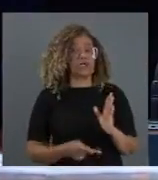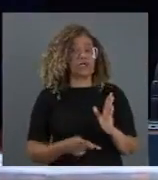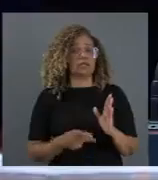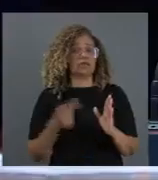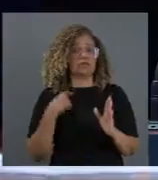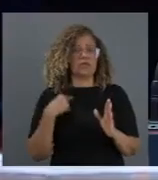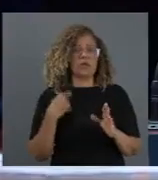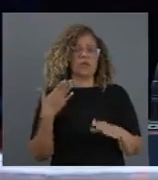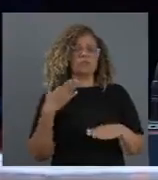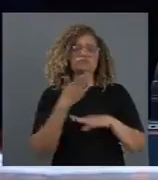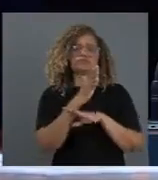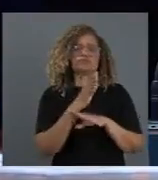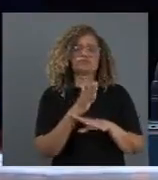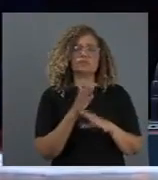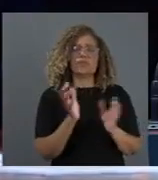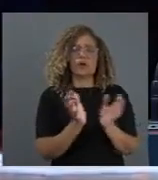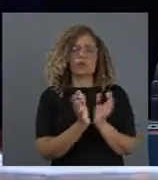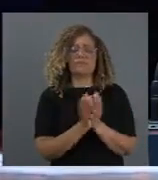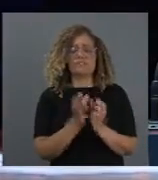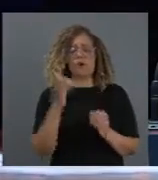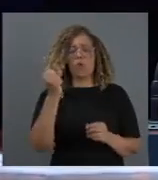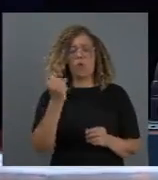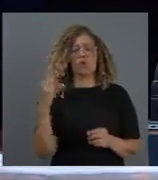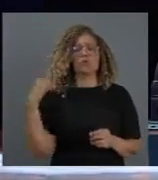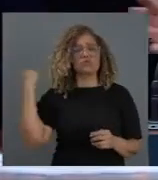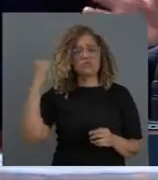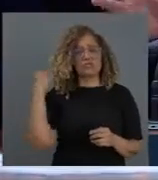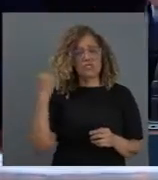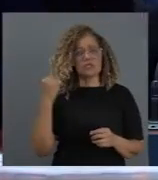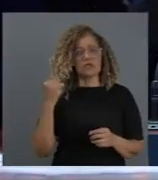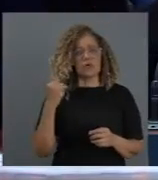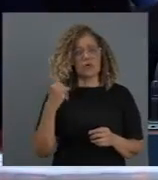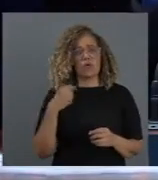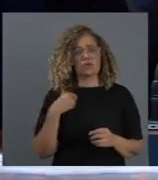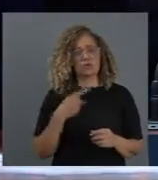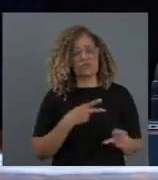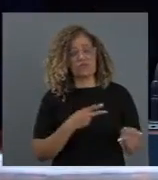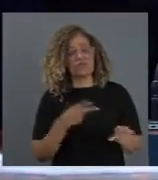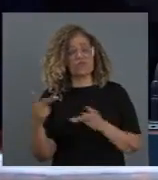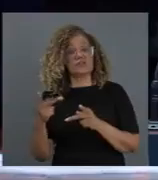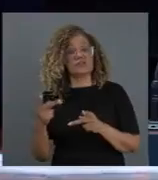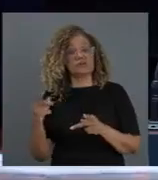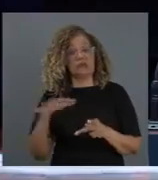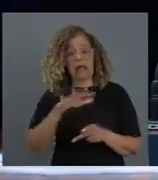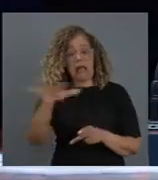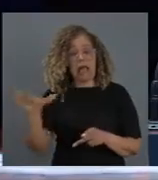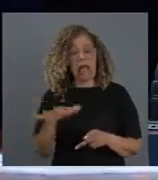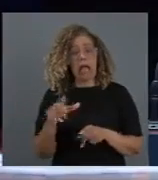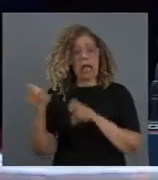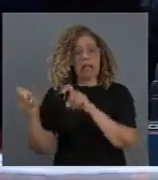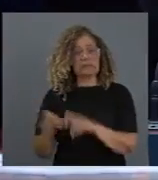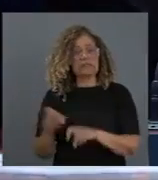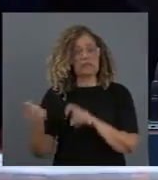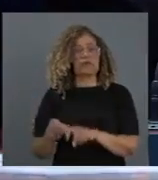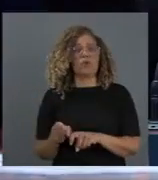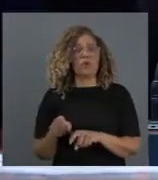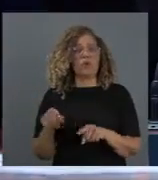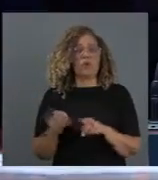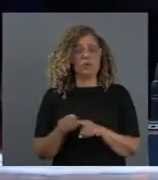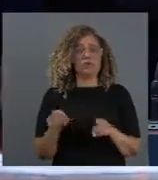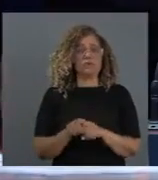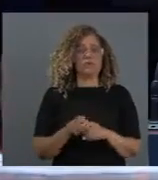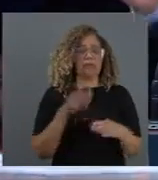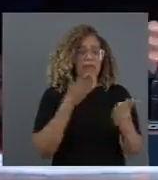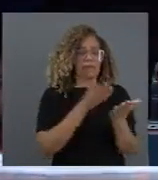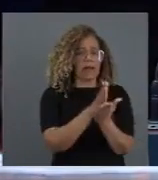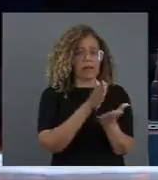lá com a comissão de 8 senadores, nós fomos visitar propriedades lá no interior, né? Fomos a Encantado, fomos a